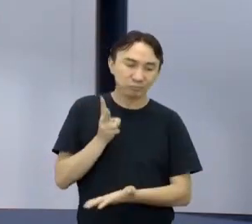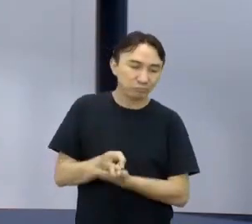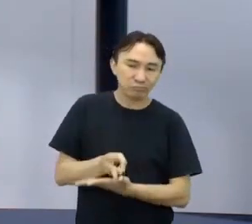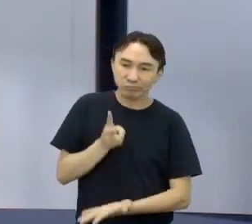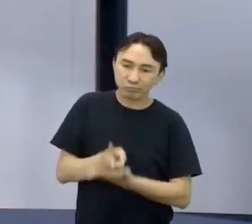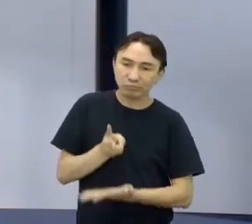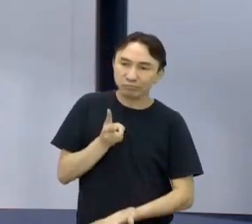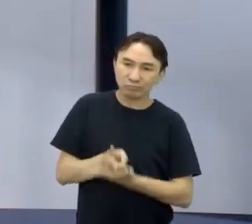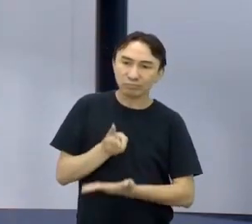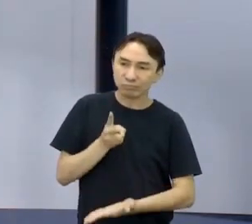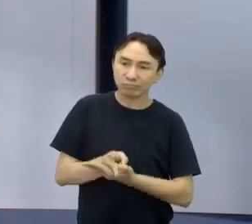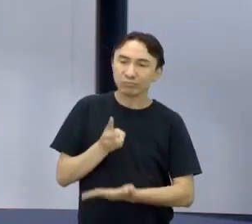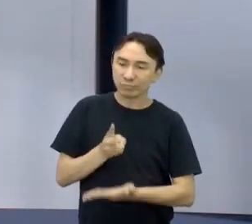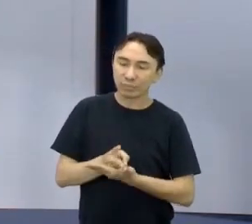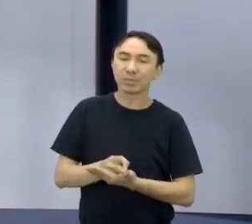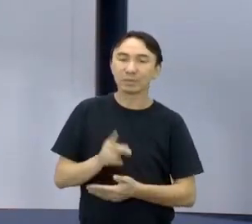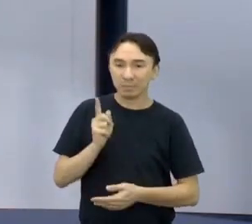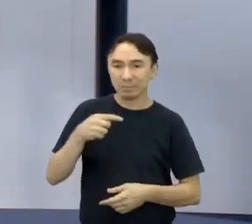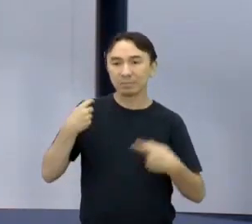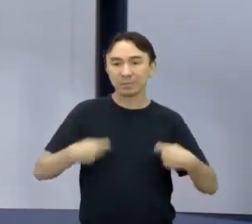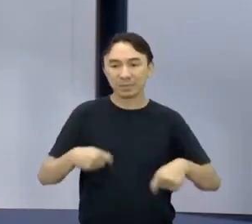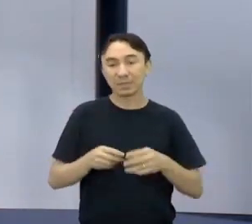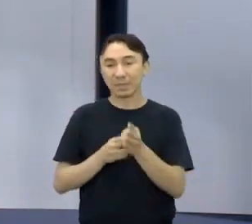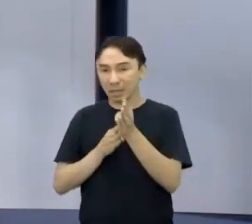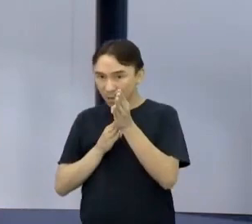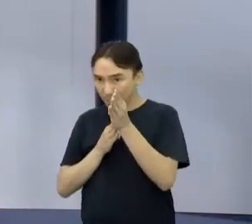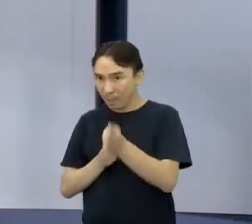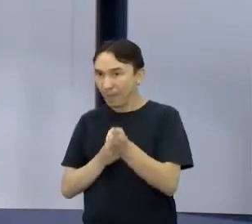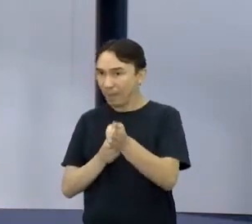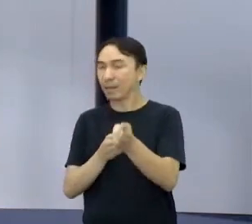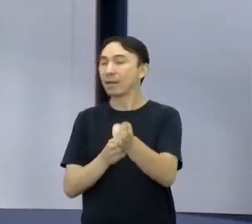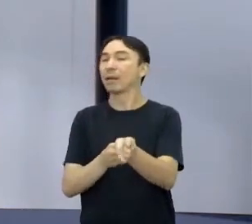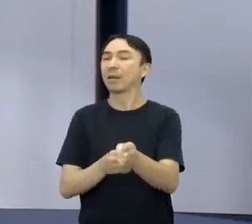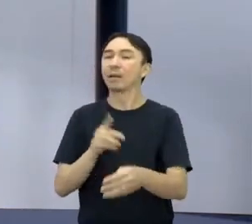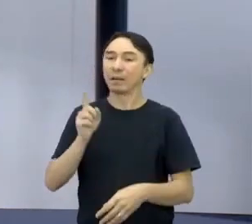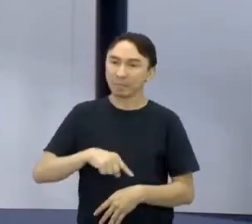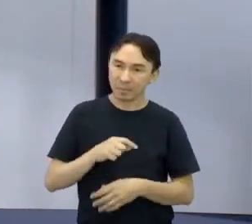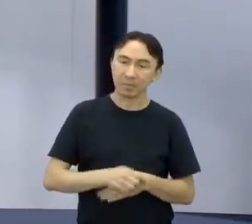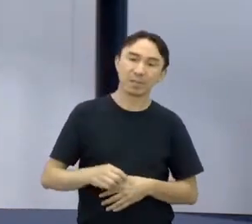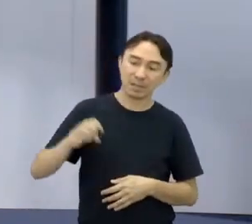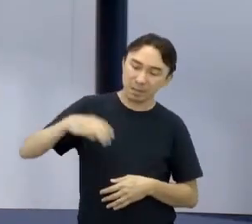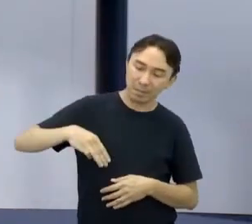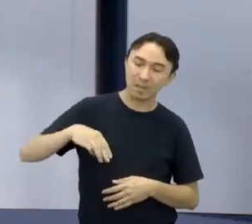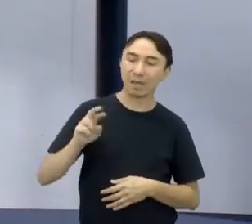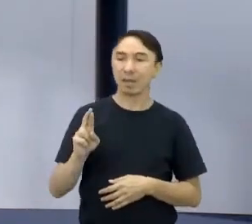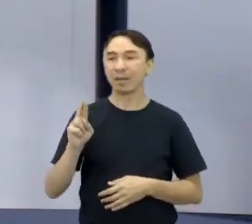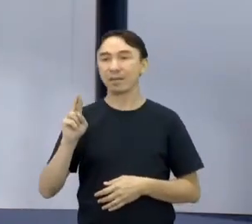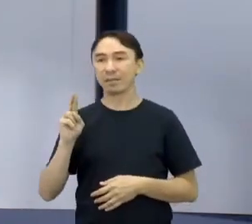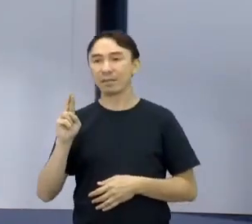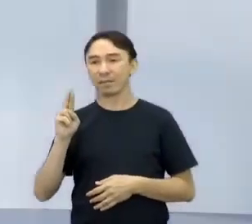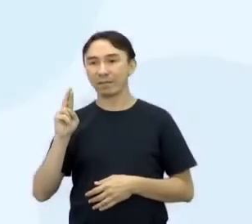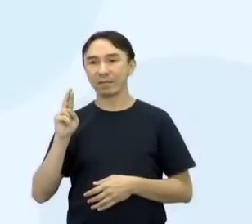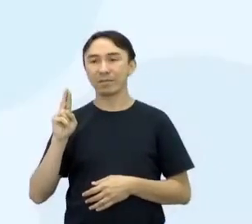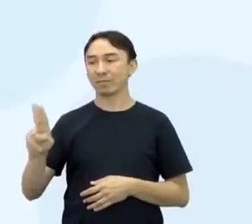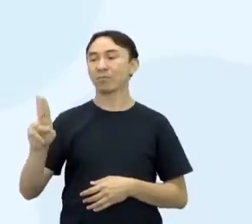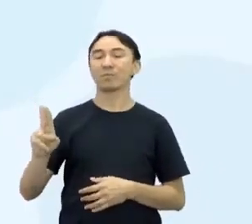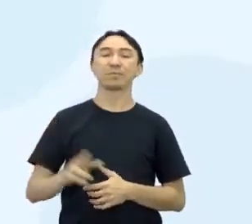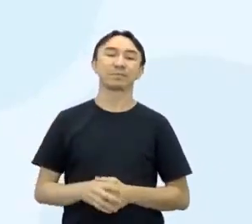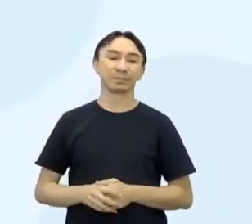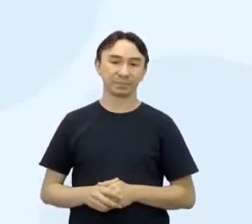iguais, ele tem que ser em linha reta, por isso, movimento retilíneo uniforme. tá bom? Voltando aqui,